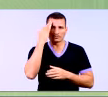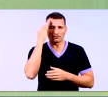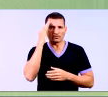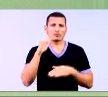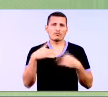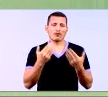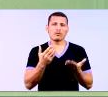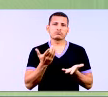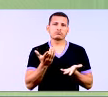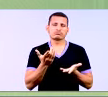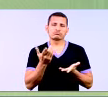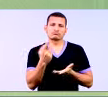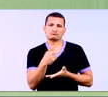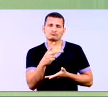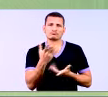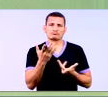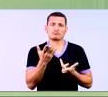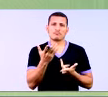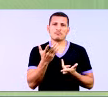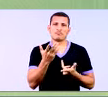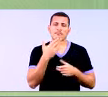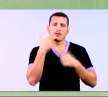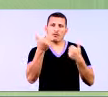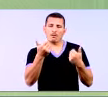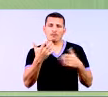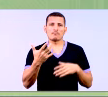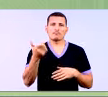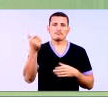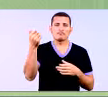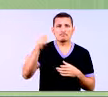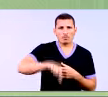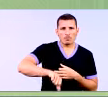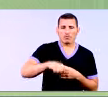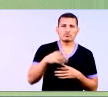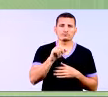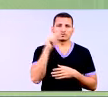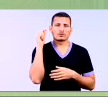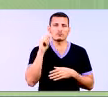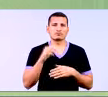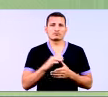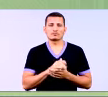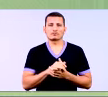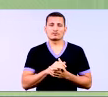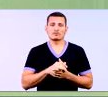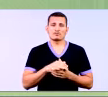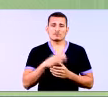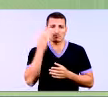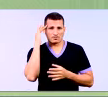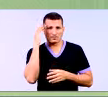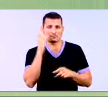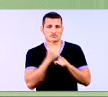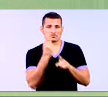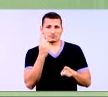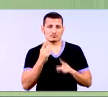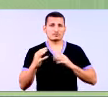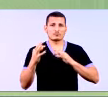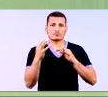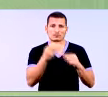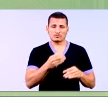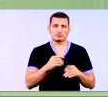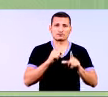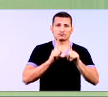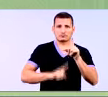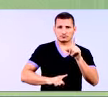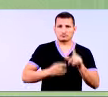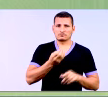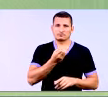fracos e fortes na hora de escolher qual é o melhor, nós vamos entender e identificar todas aquelas letras